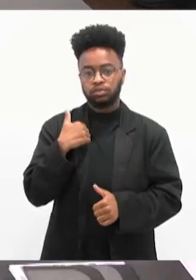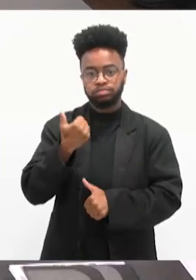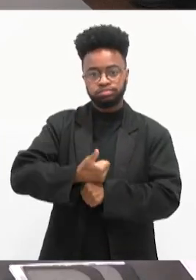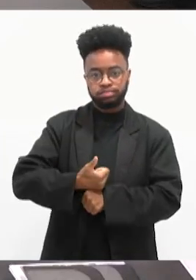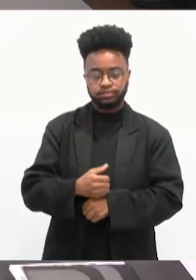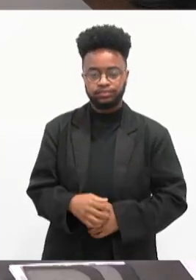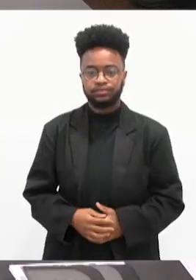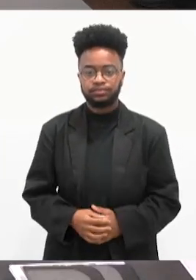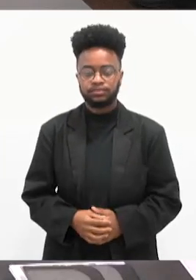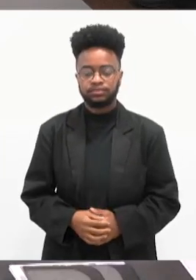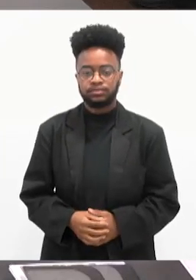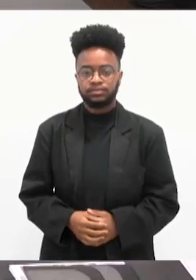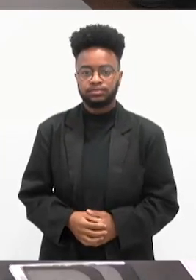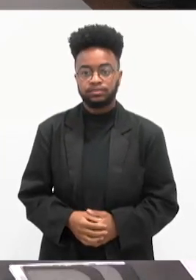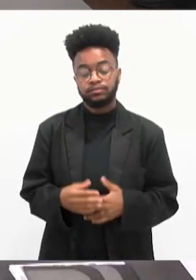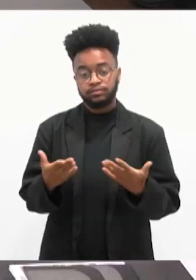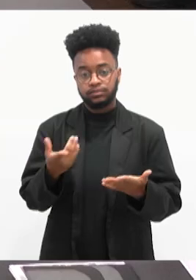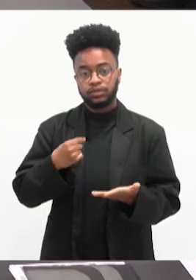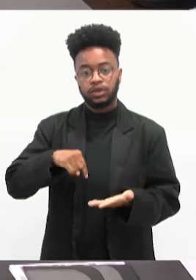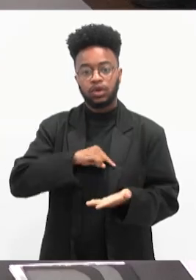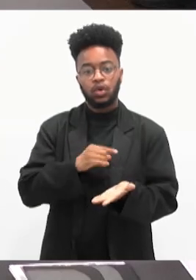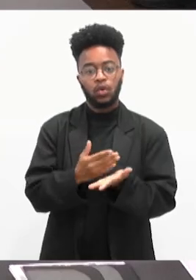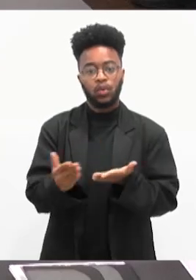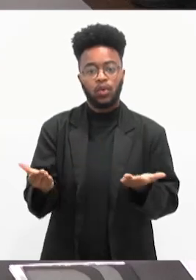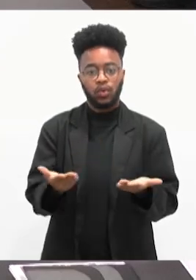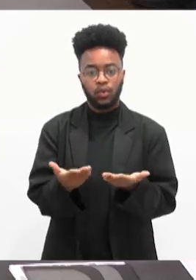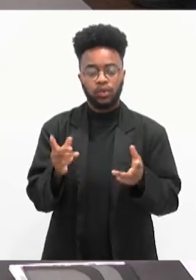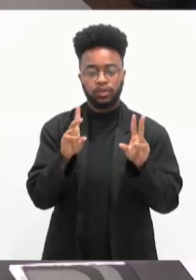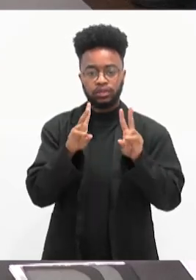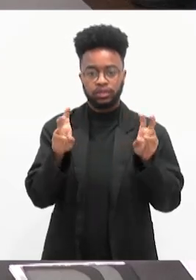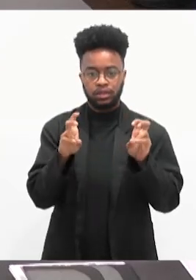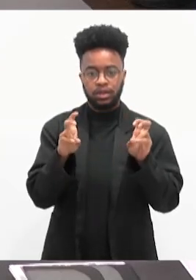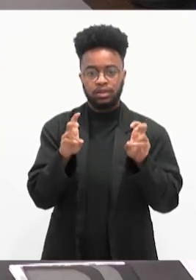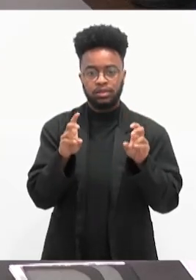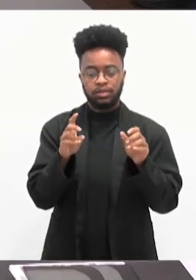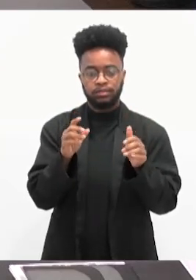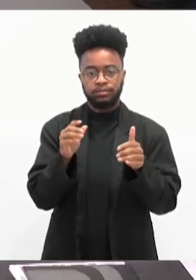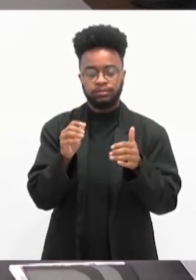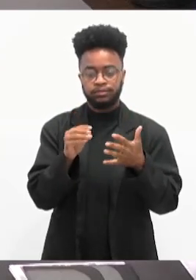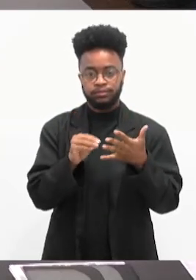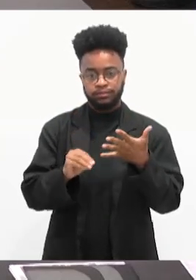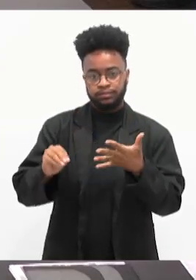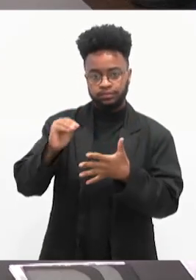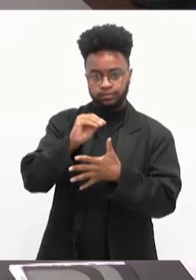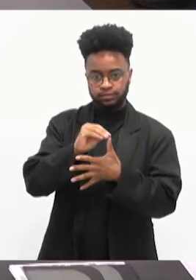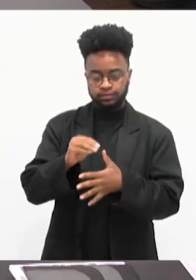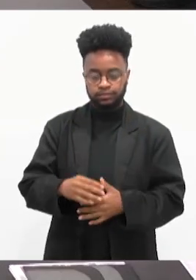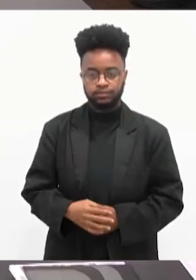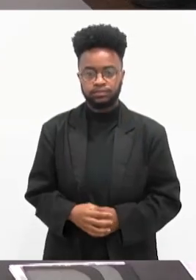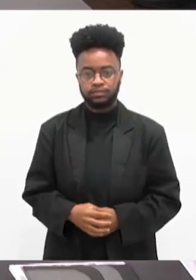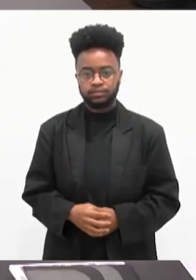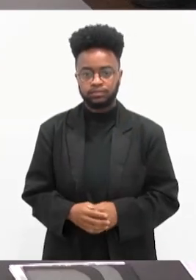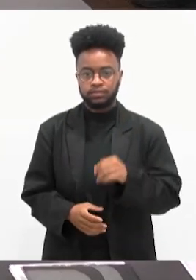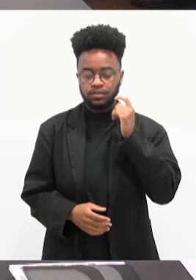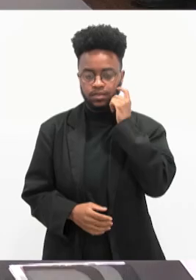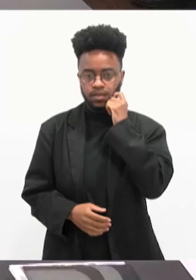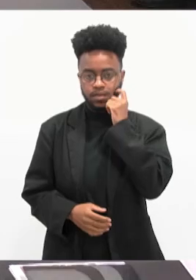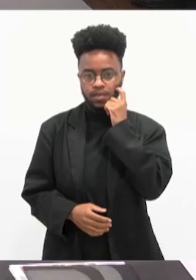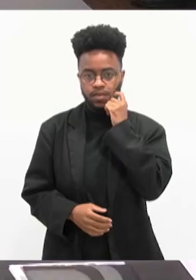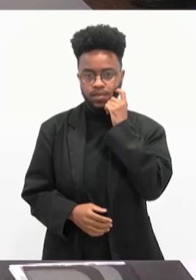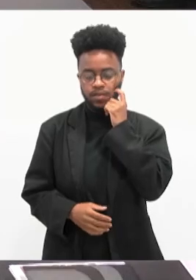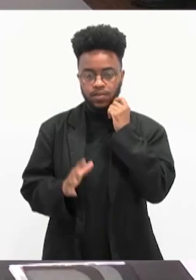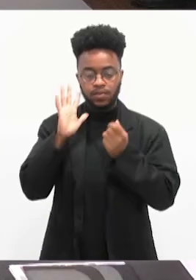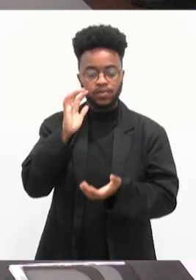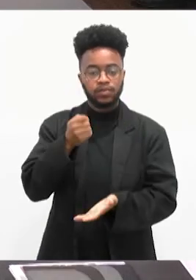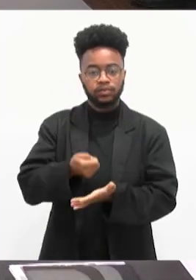trabalhos. Então, começaremos por uma questão de ordem, que é a deliberação de